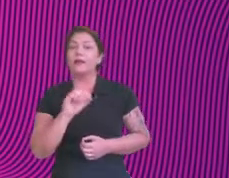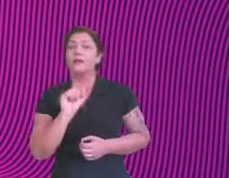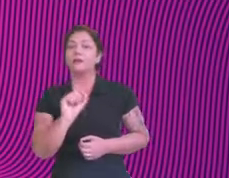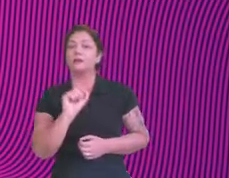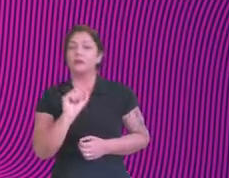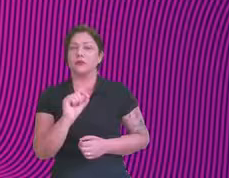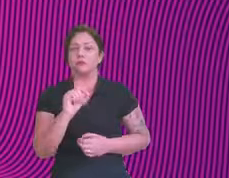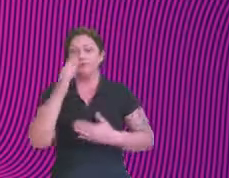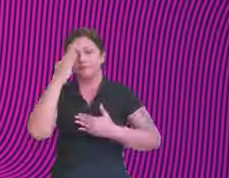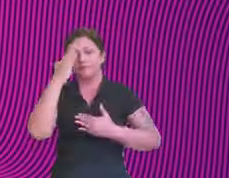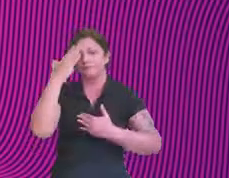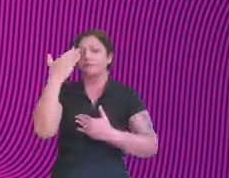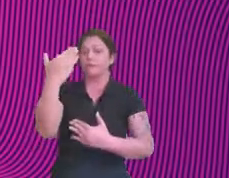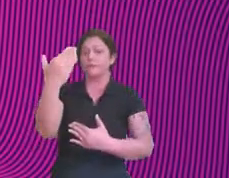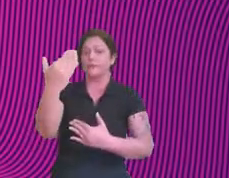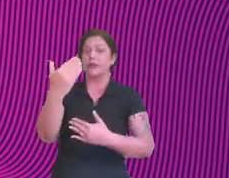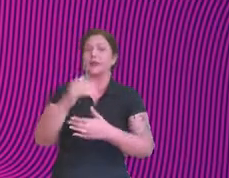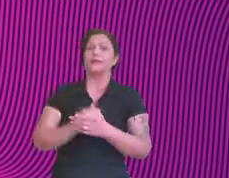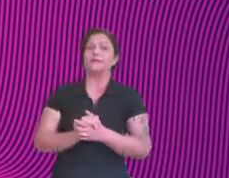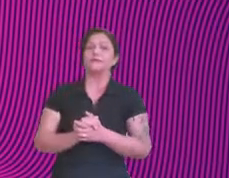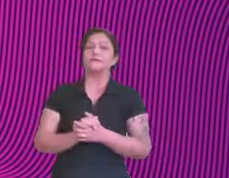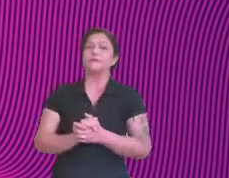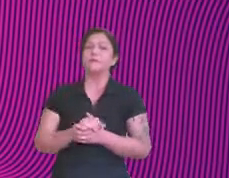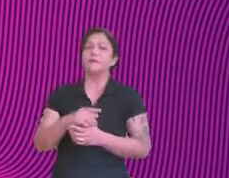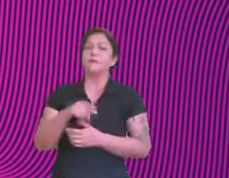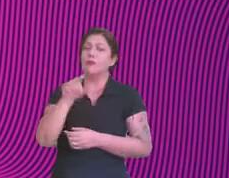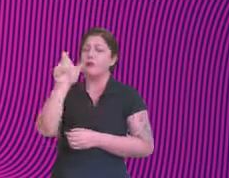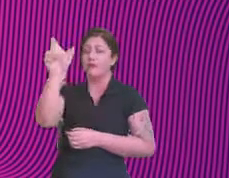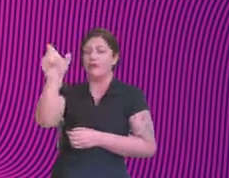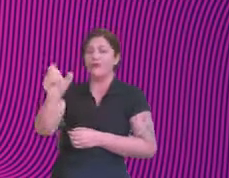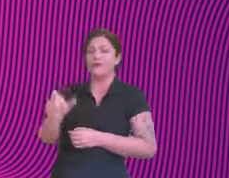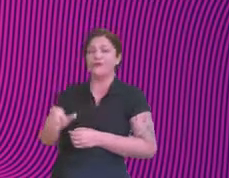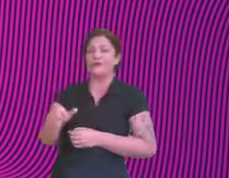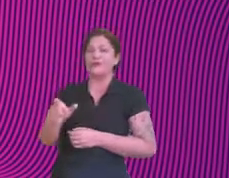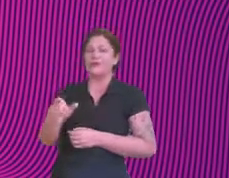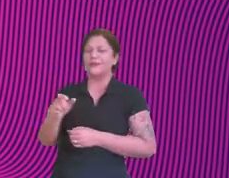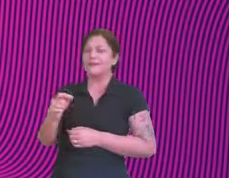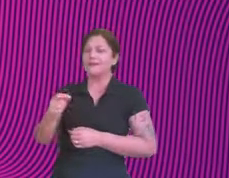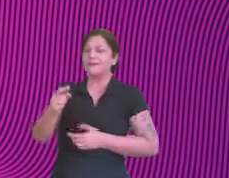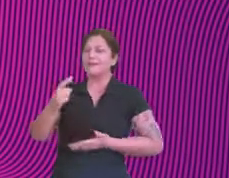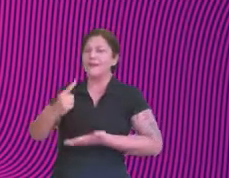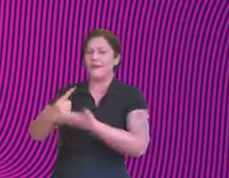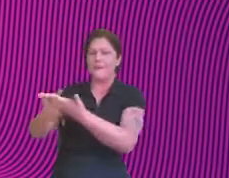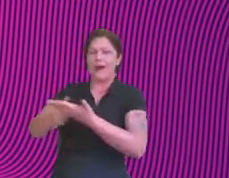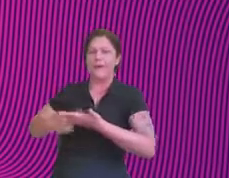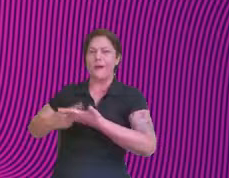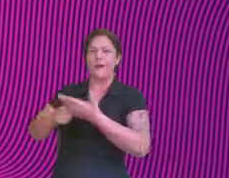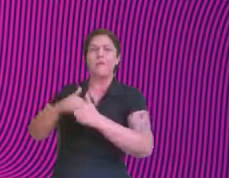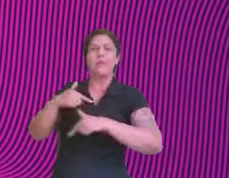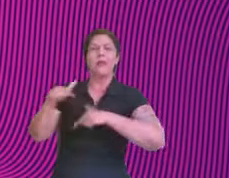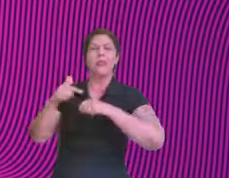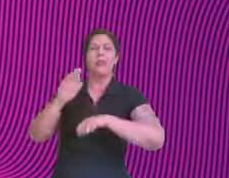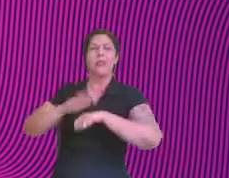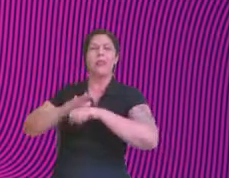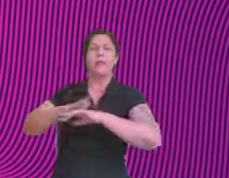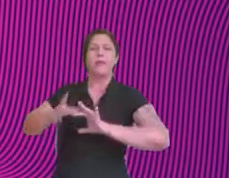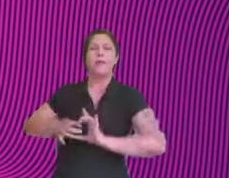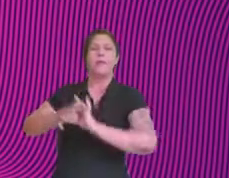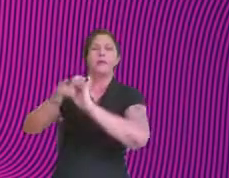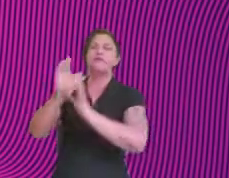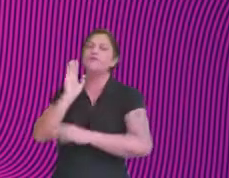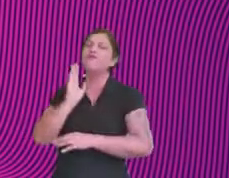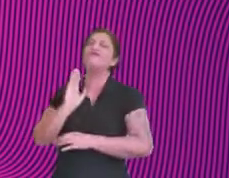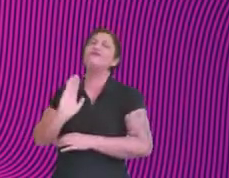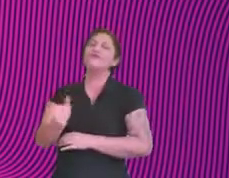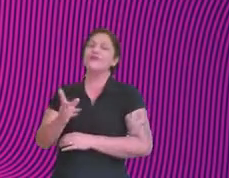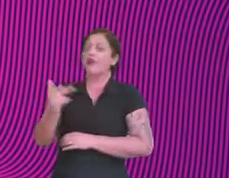Obrigado, Rodrigo. Rodrigo é um grande companheiro desde a época de residência e também um lutador na HIPEC, lá